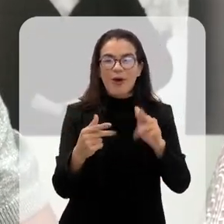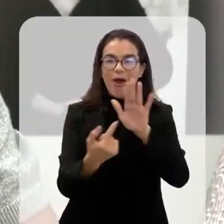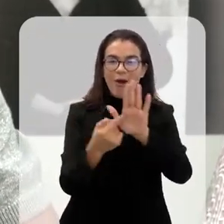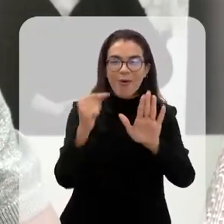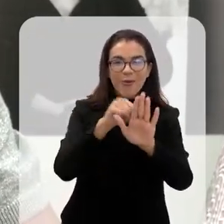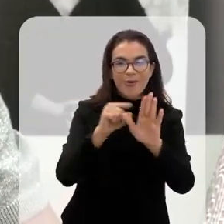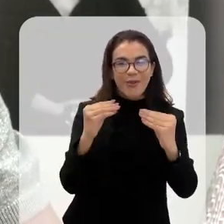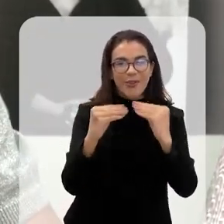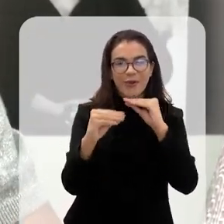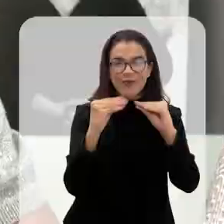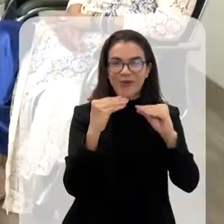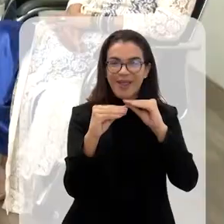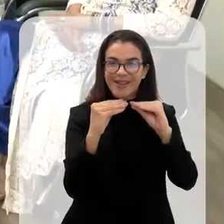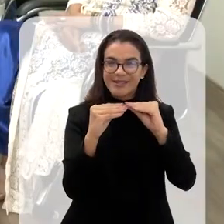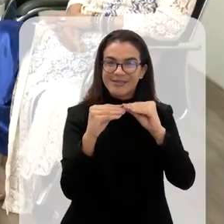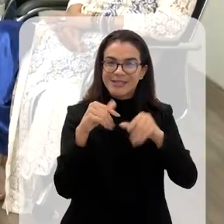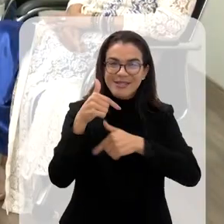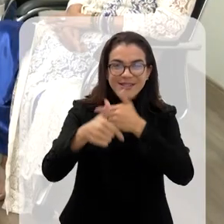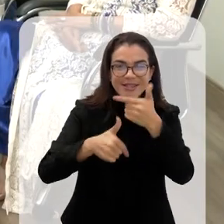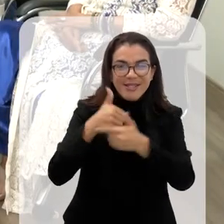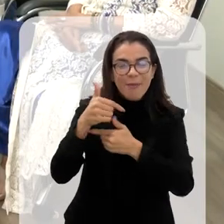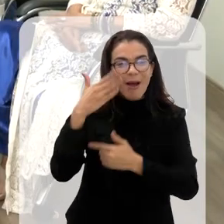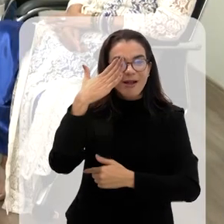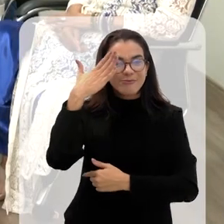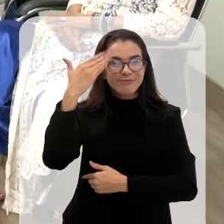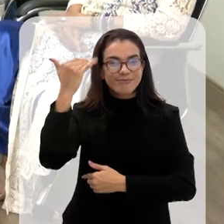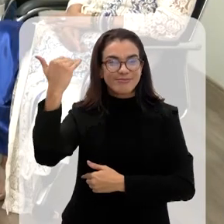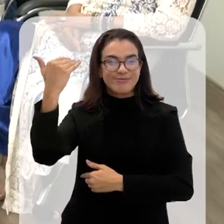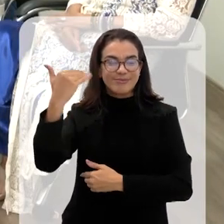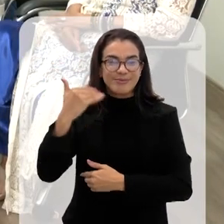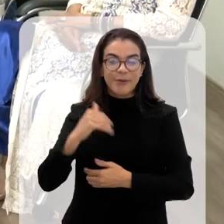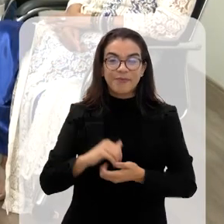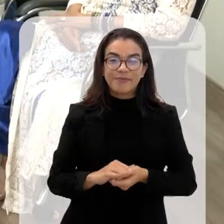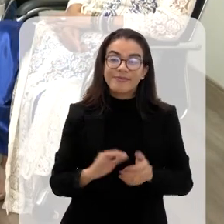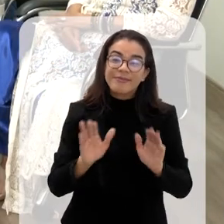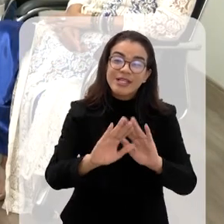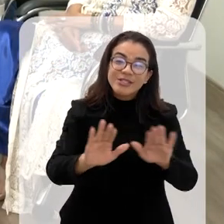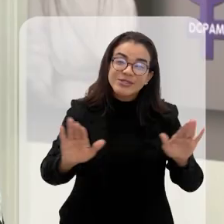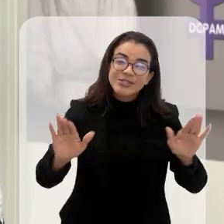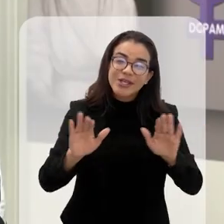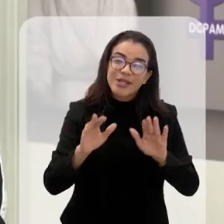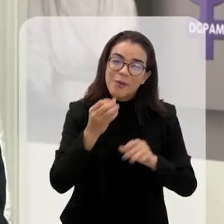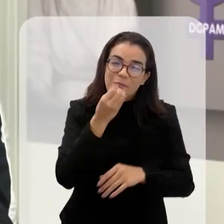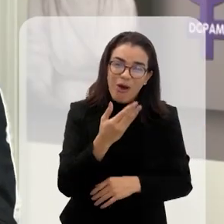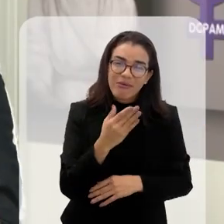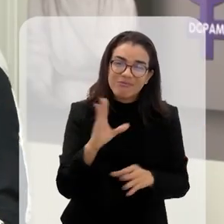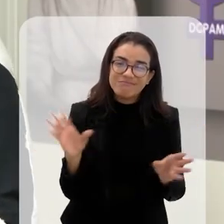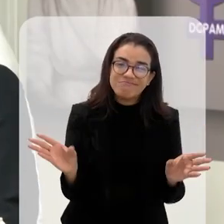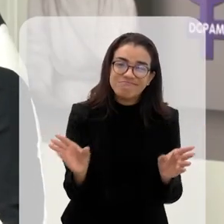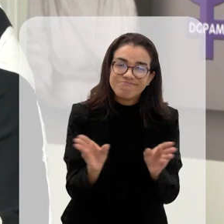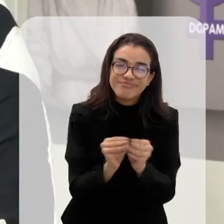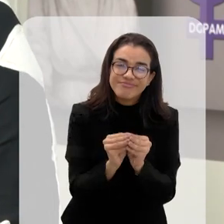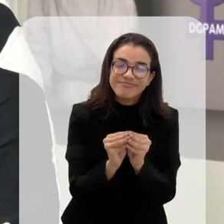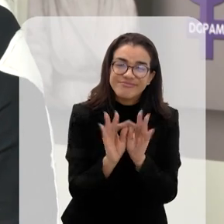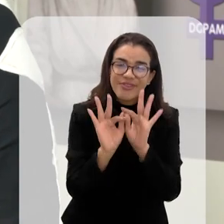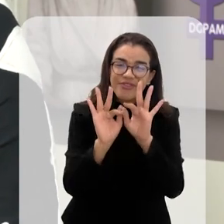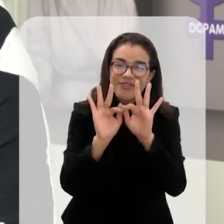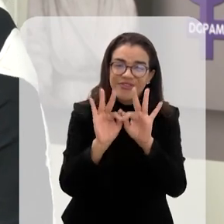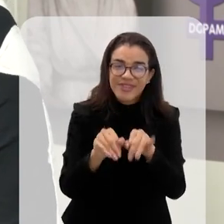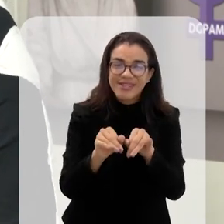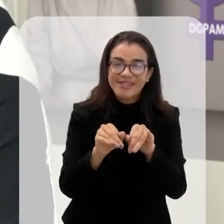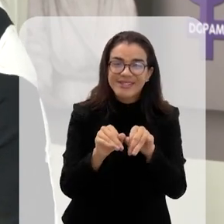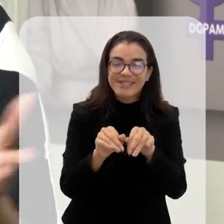novela, né? Perfeito. Uma novela, todos trabalham para o sucesso da novela. Gente, tudo que é bom dura pouco.